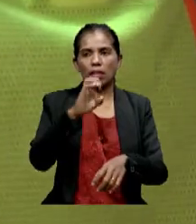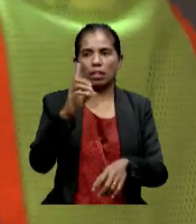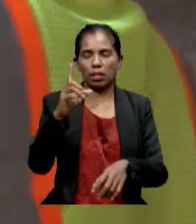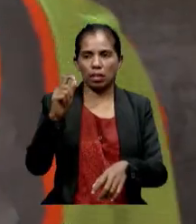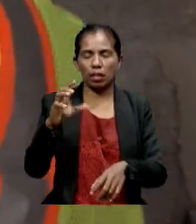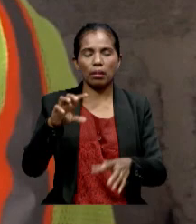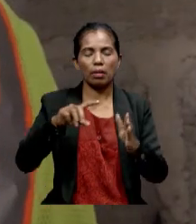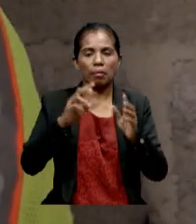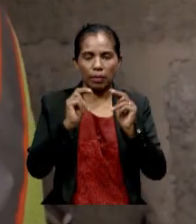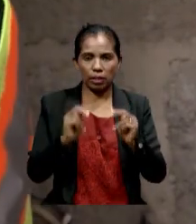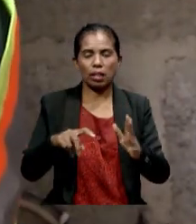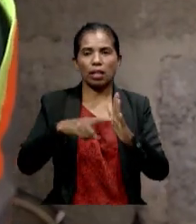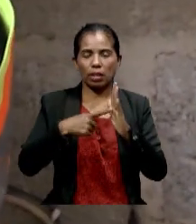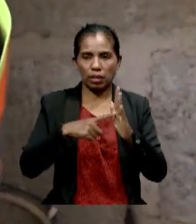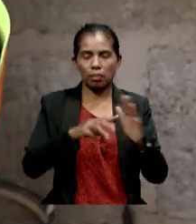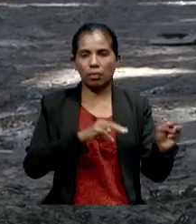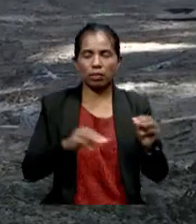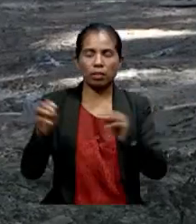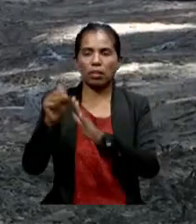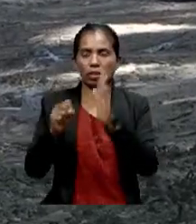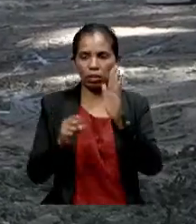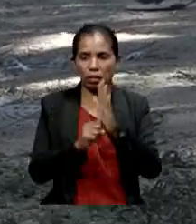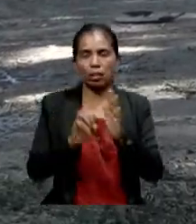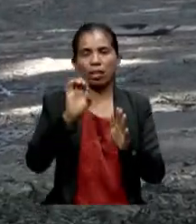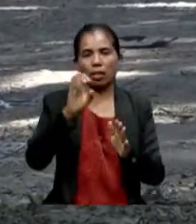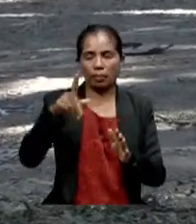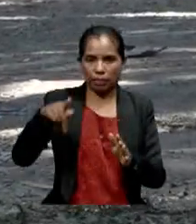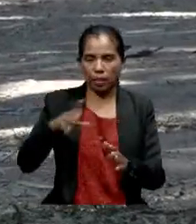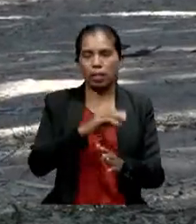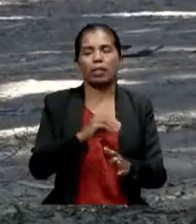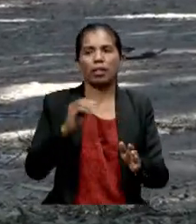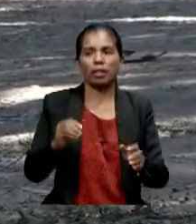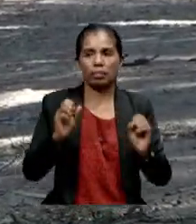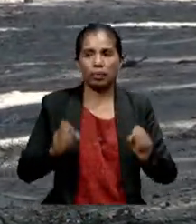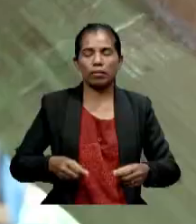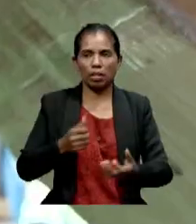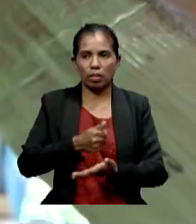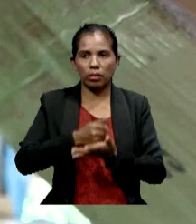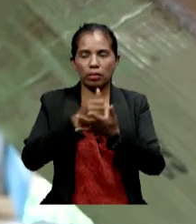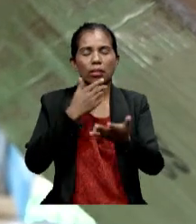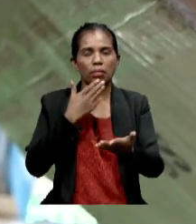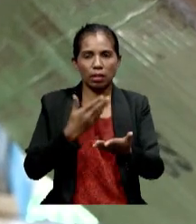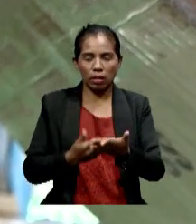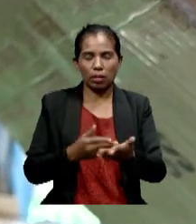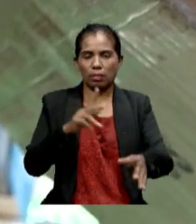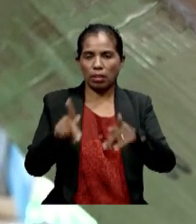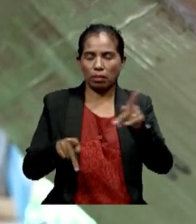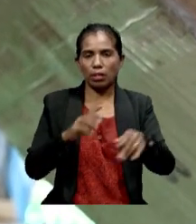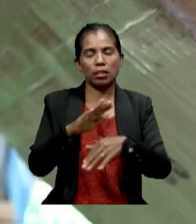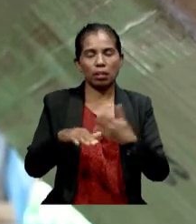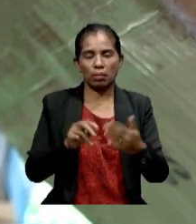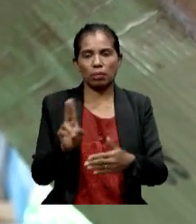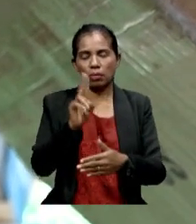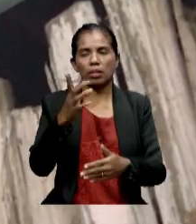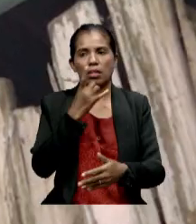precisa diak mas que muda o estatuto para a empresa pública, não é bele grande atendimento nebe diak liu ba consumidor. Não vai